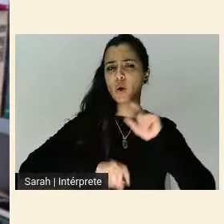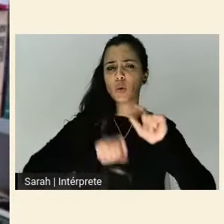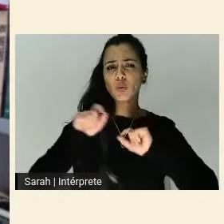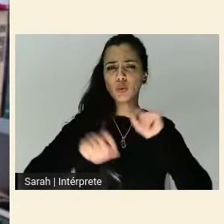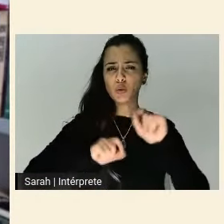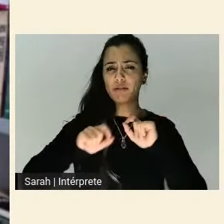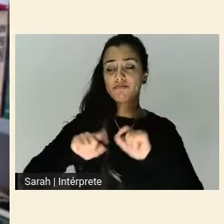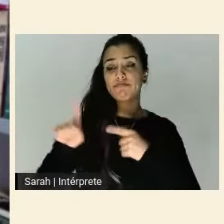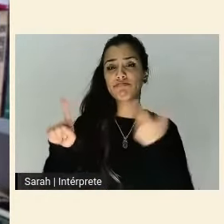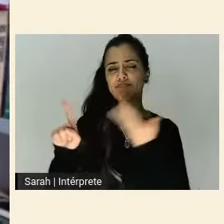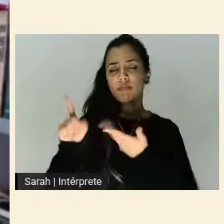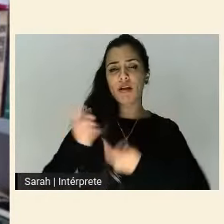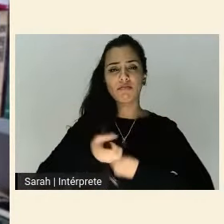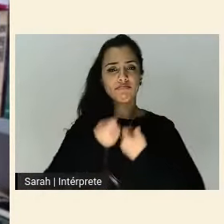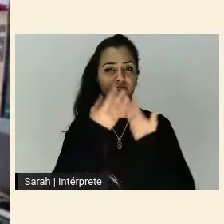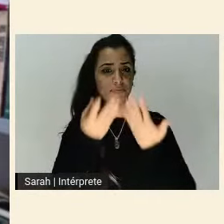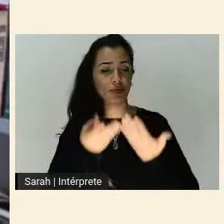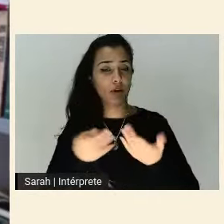né,